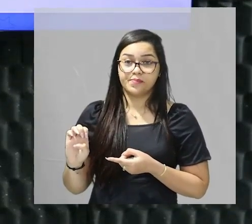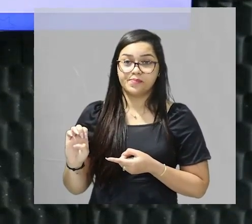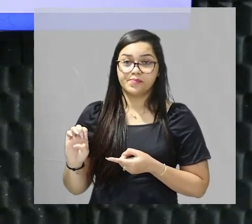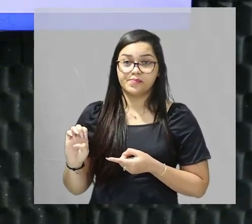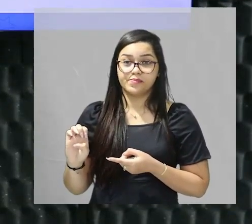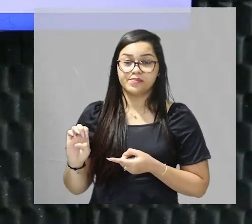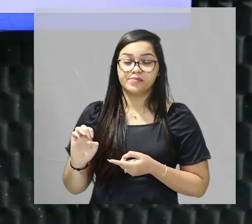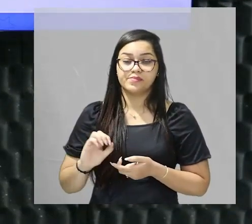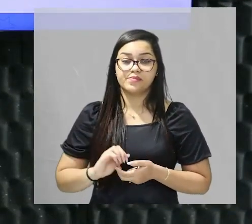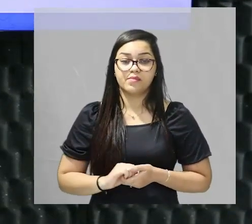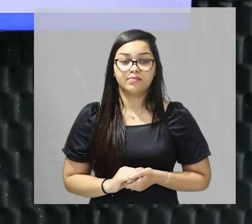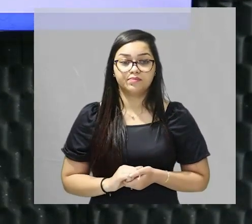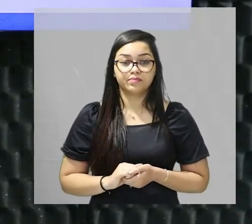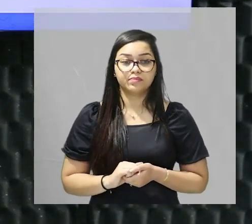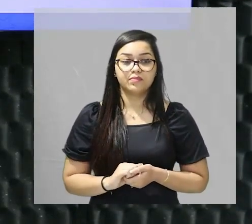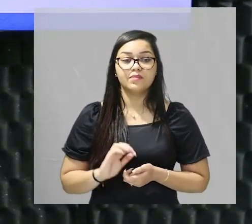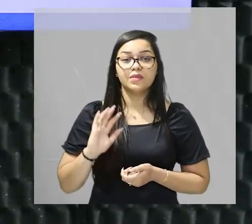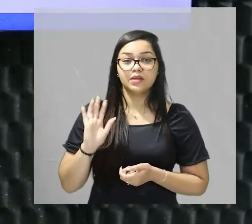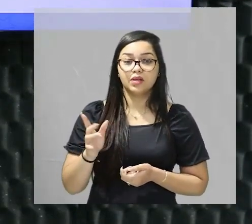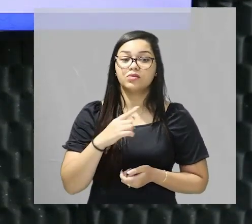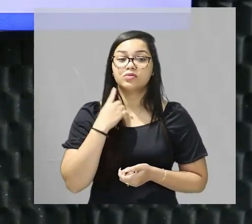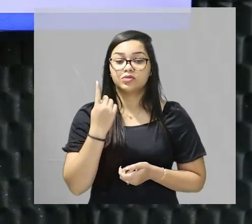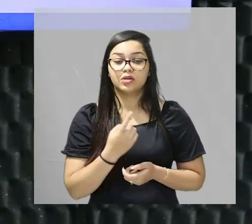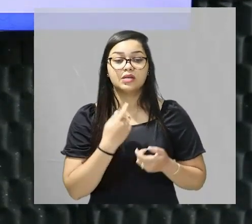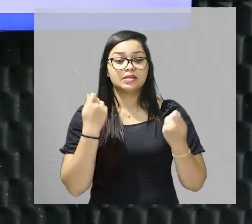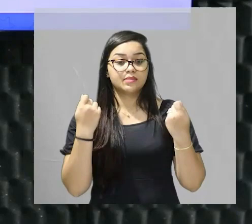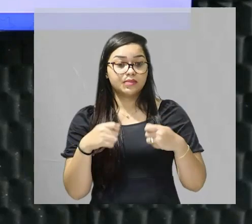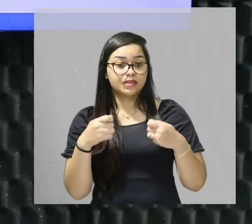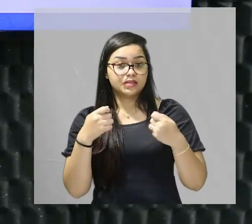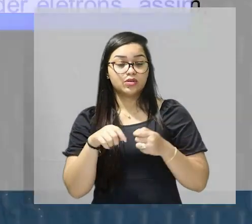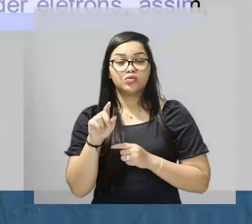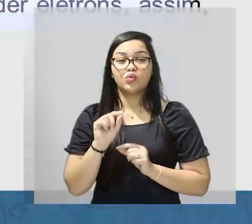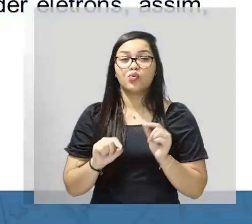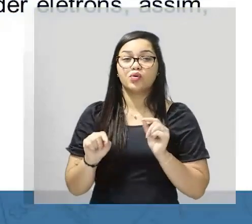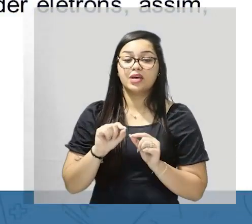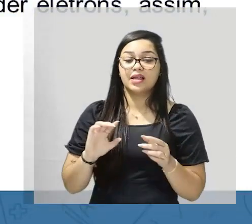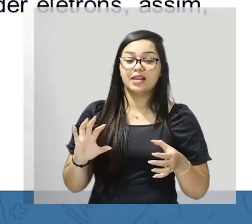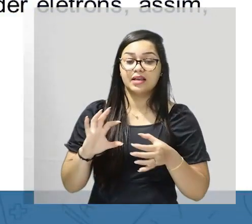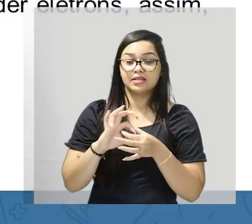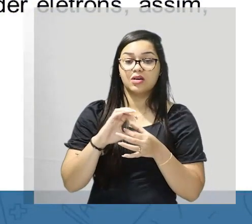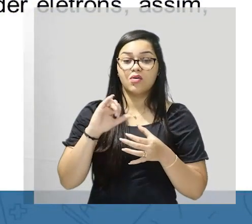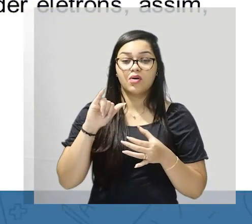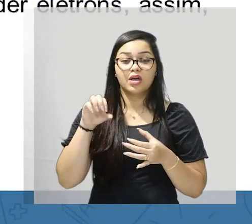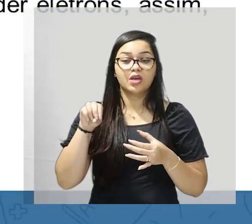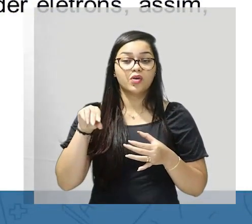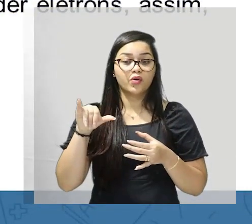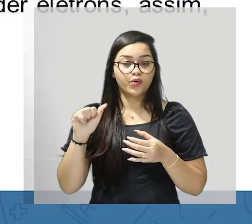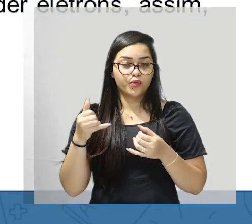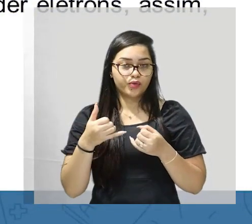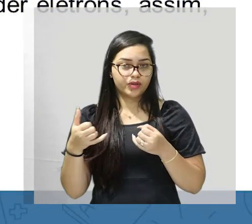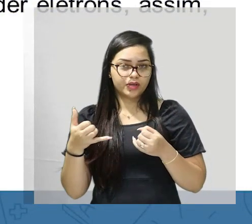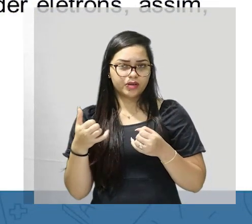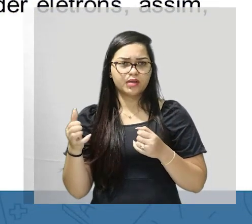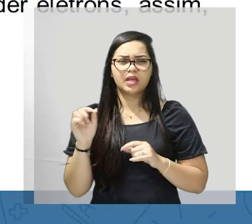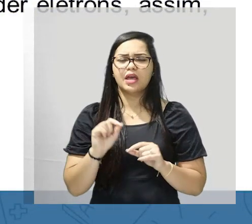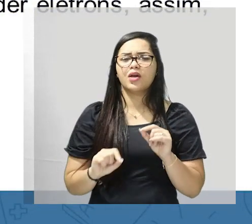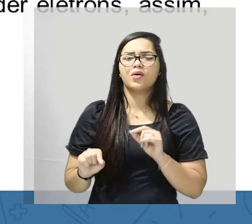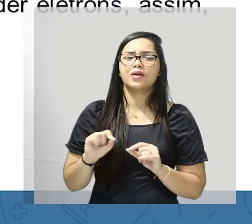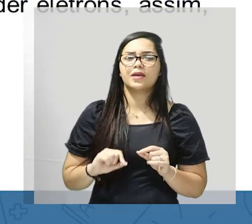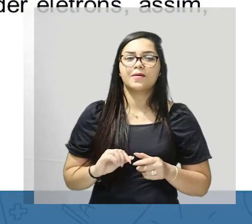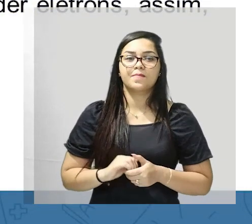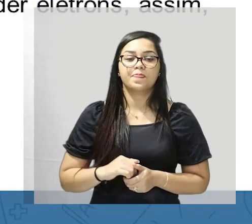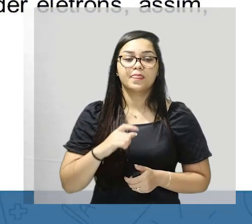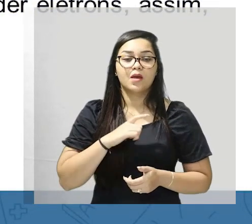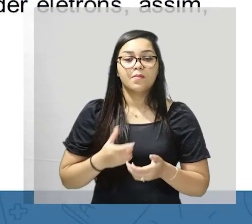gases. Tudo bem? Então a gente precisa puxar informação ligação iônica. Ligação iônica é uma